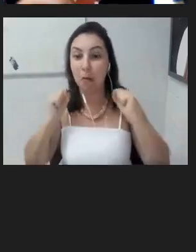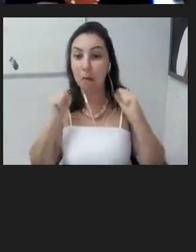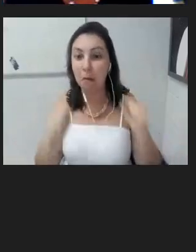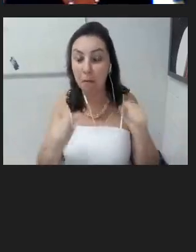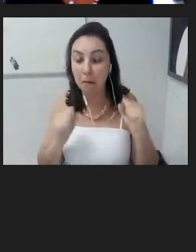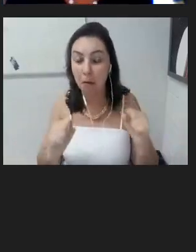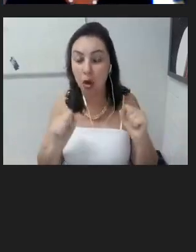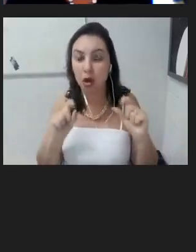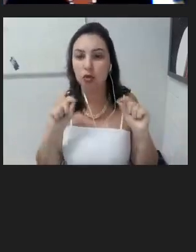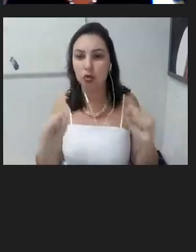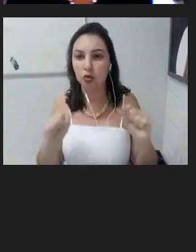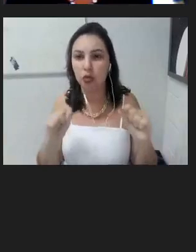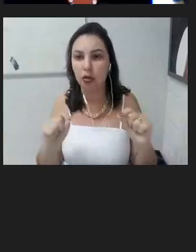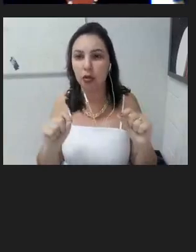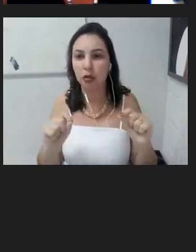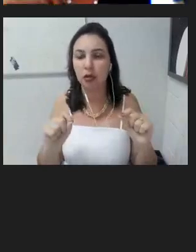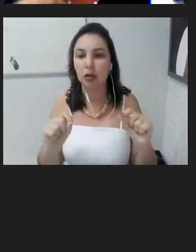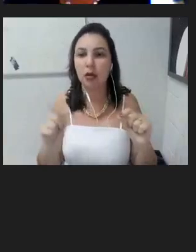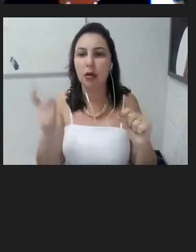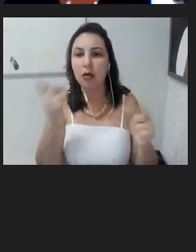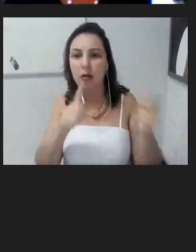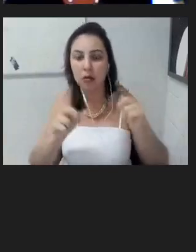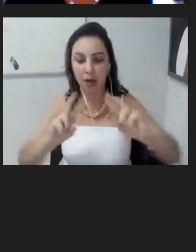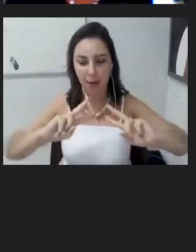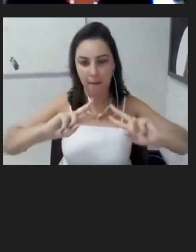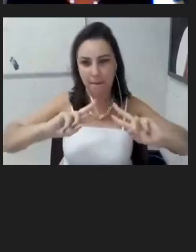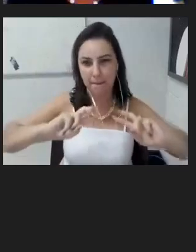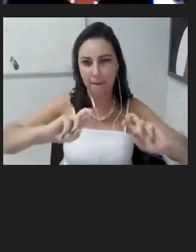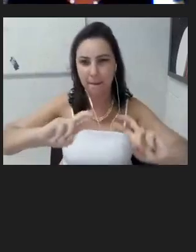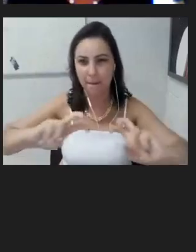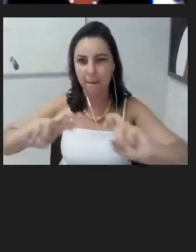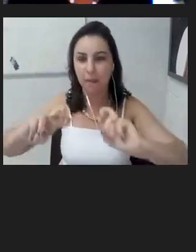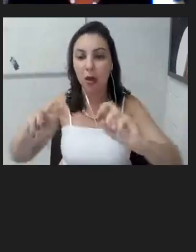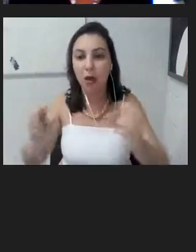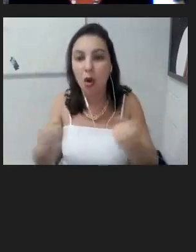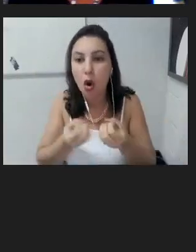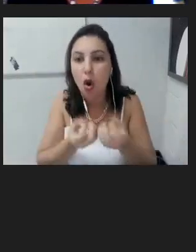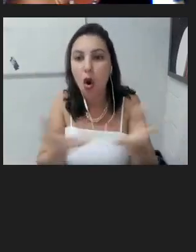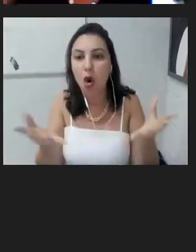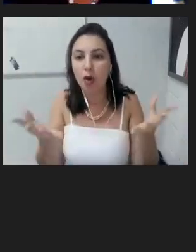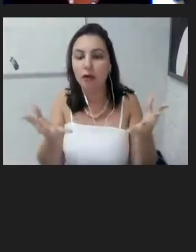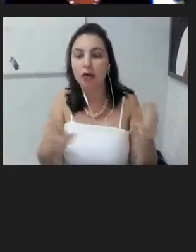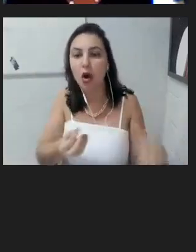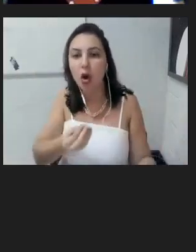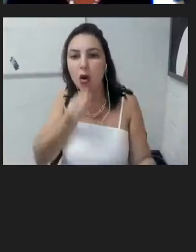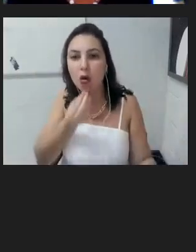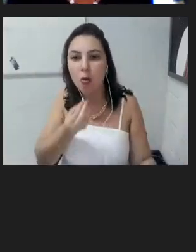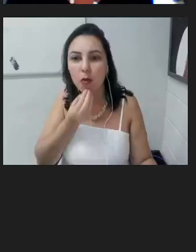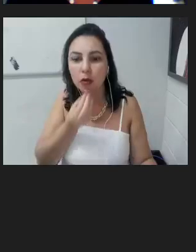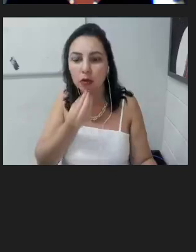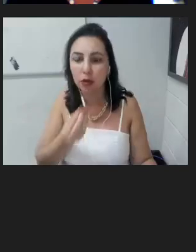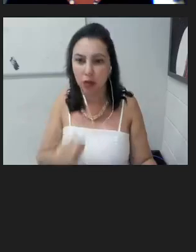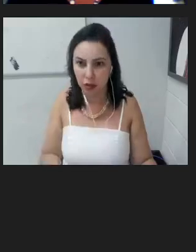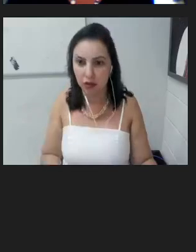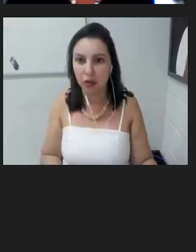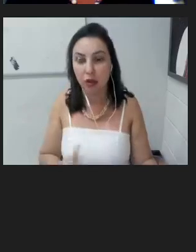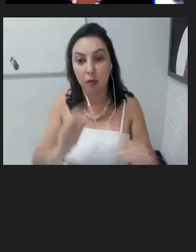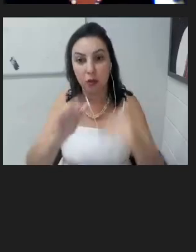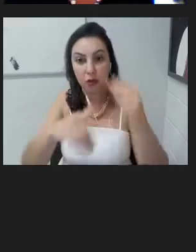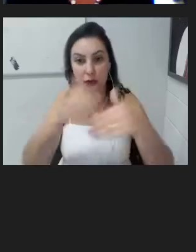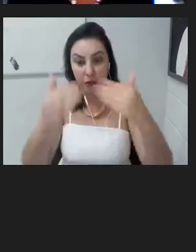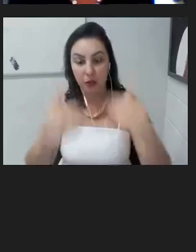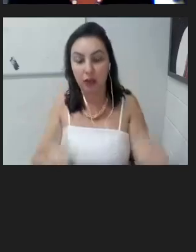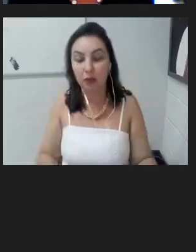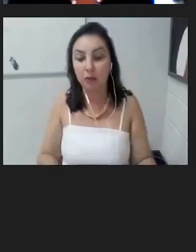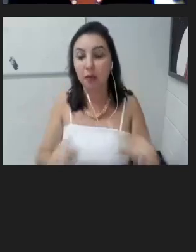na medida em que elas são reconhecidas e que são oferecidas oportunidades desse desenvolvimento. Só que a